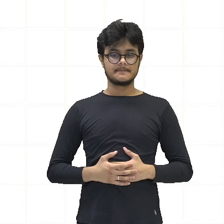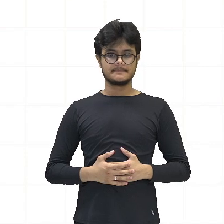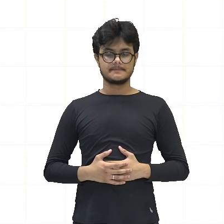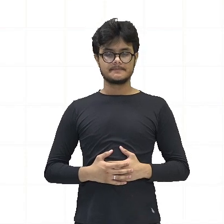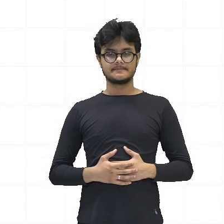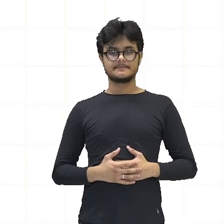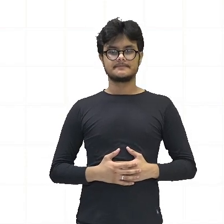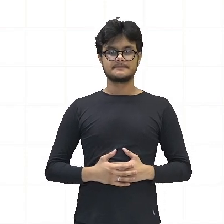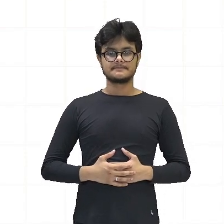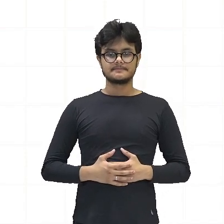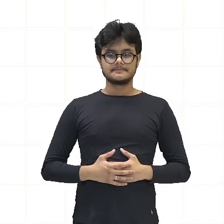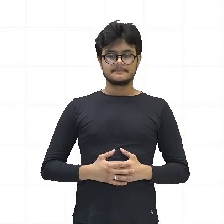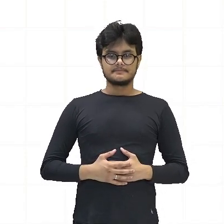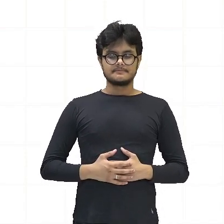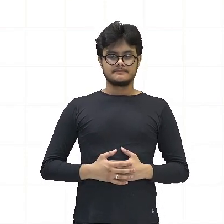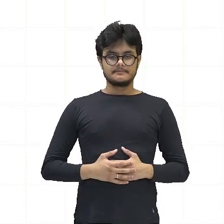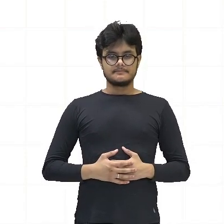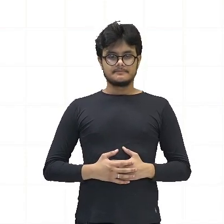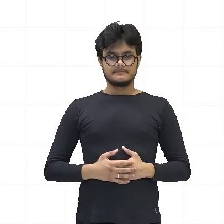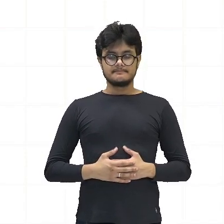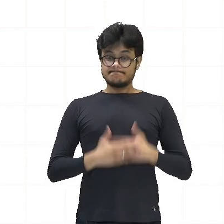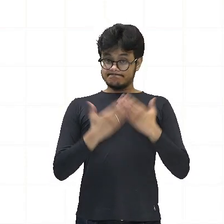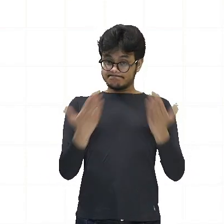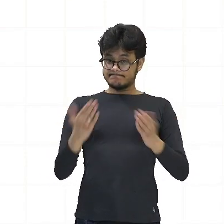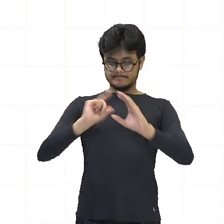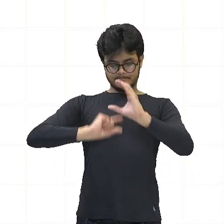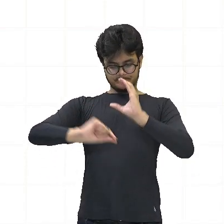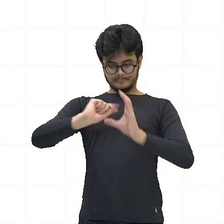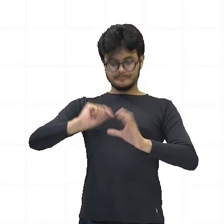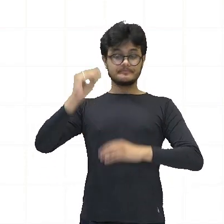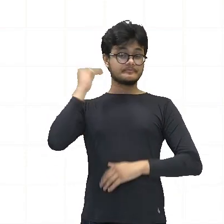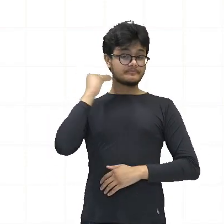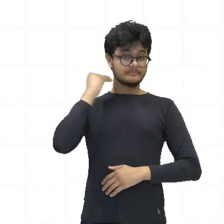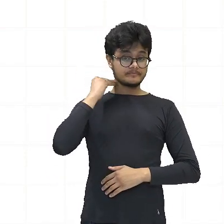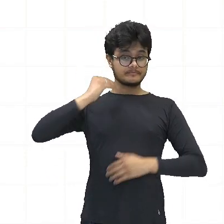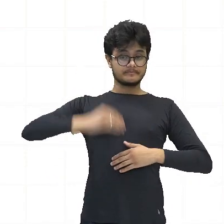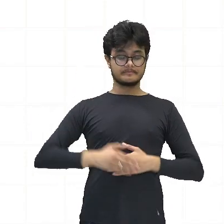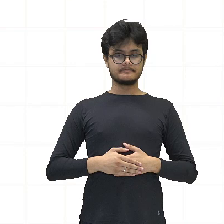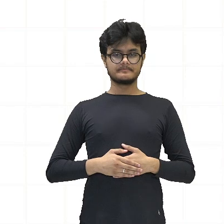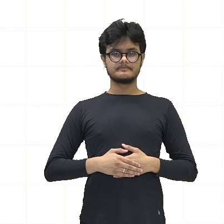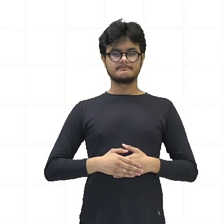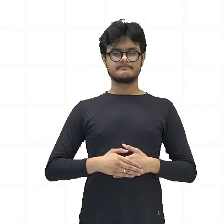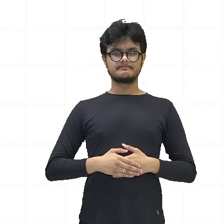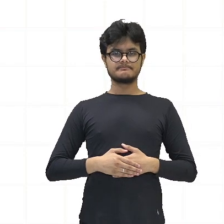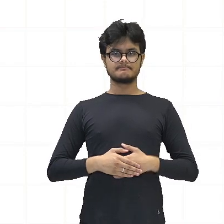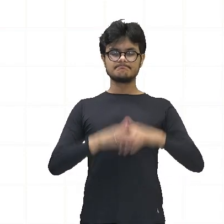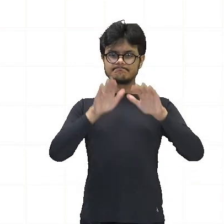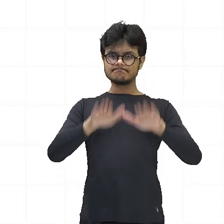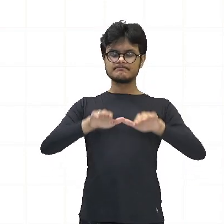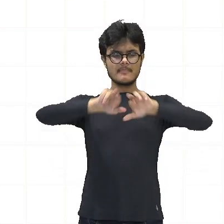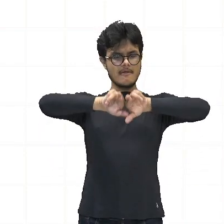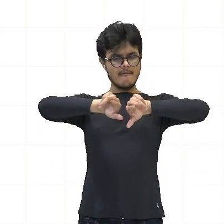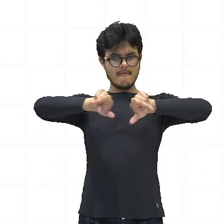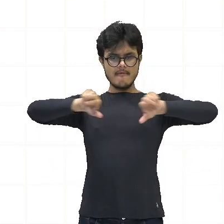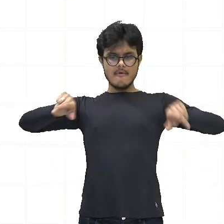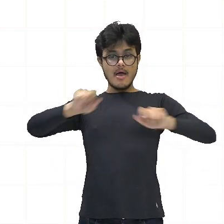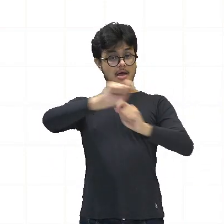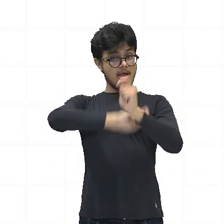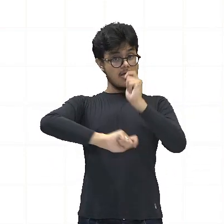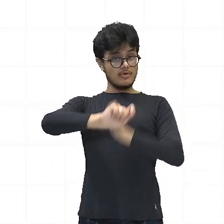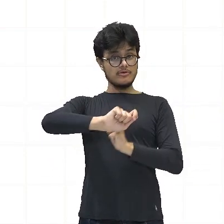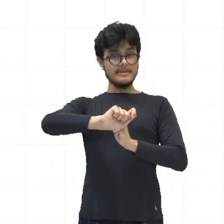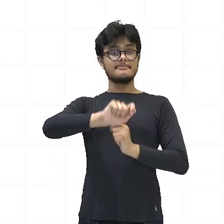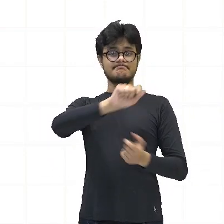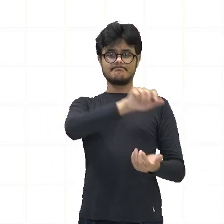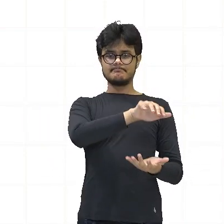tá? O capitalismo financeiro, ele proporcionou, né, um maior dinamismo na economia